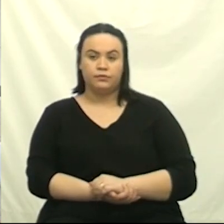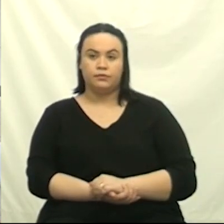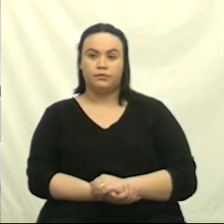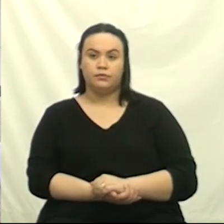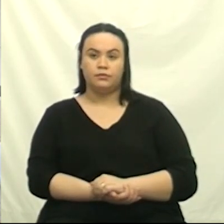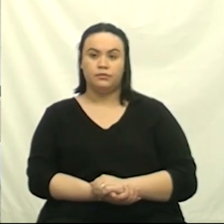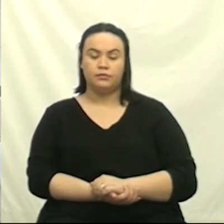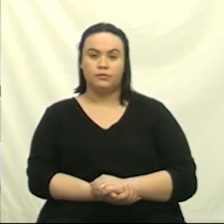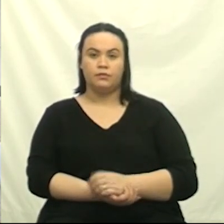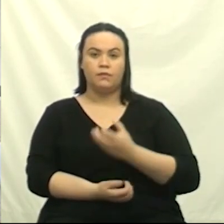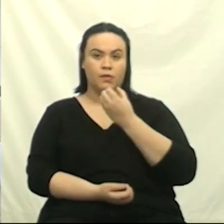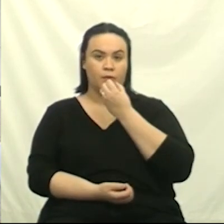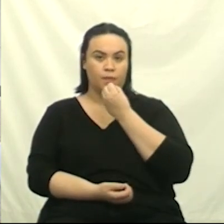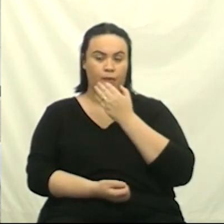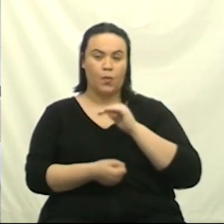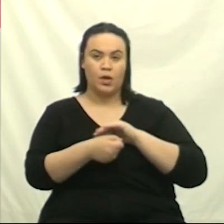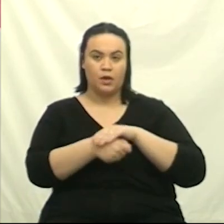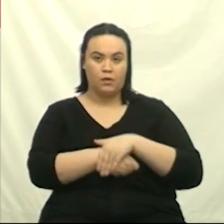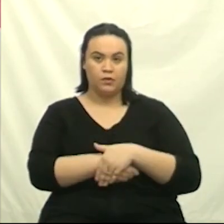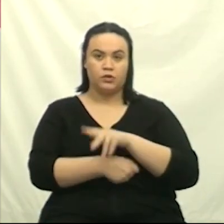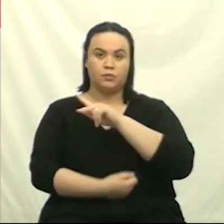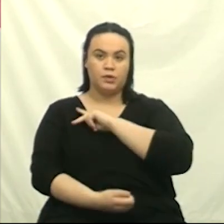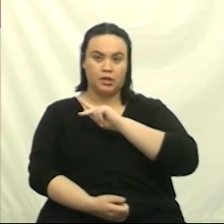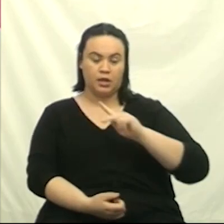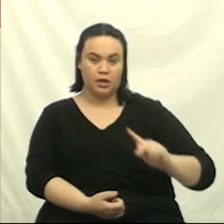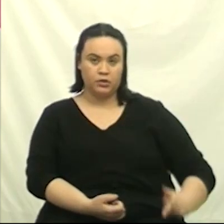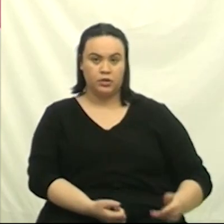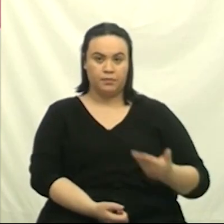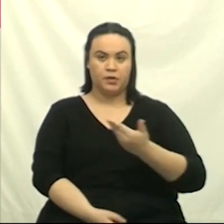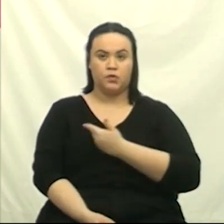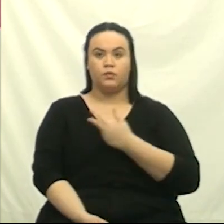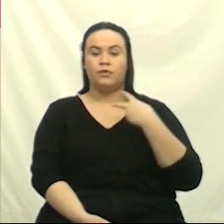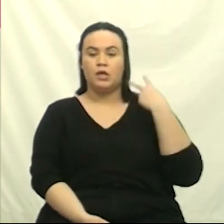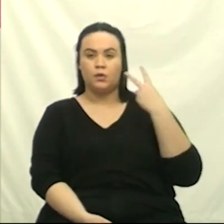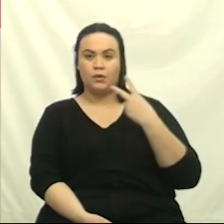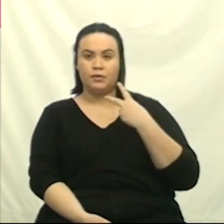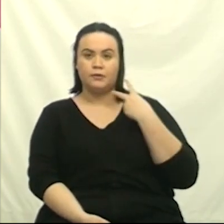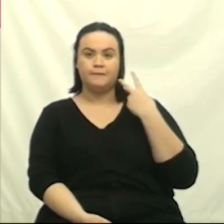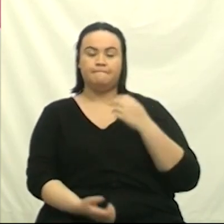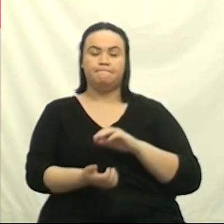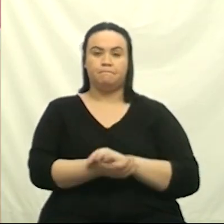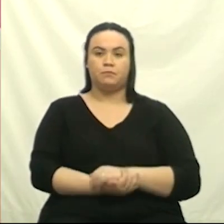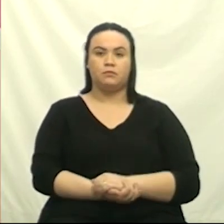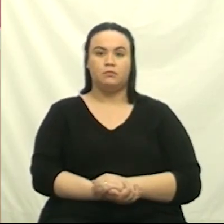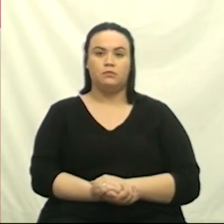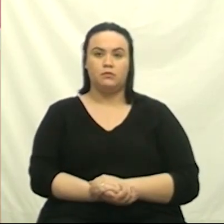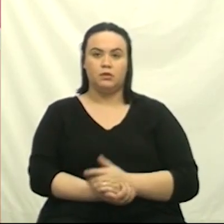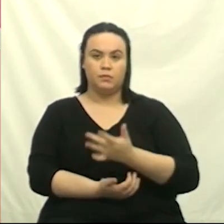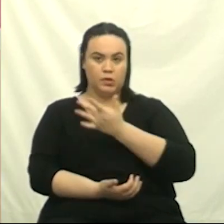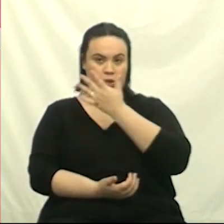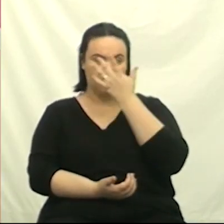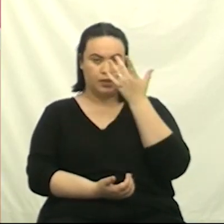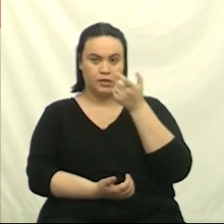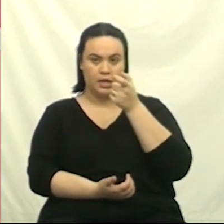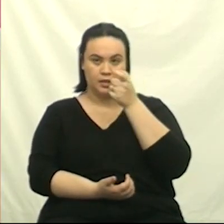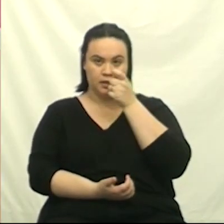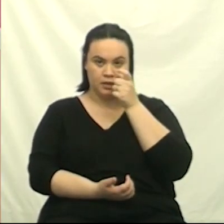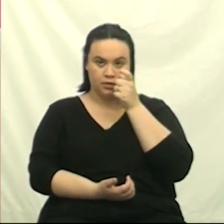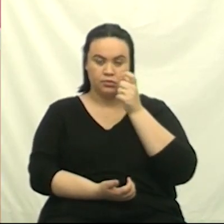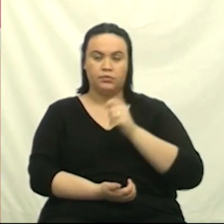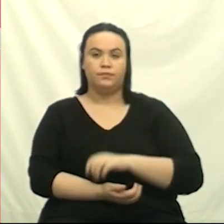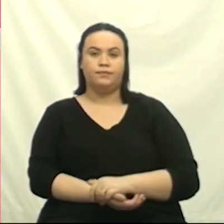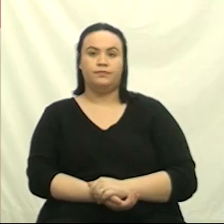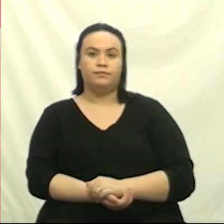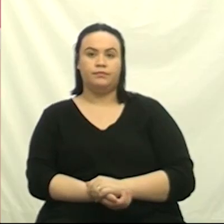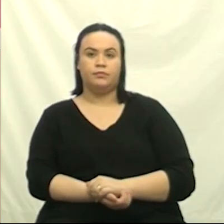então boa noite presidente membros da mesa colegas vereadores vereadora ao público que nos assiste não poderia